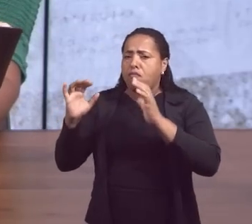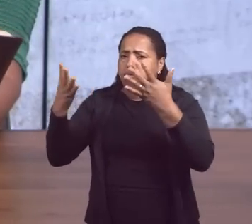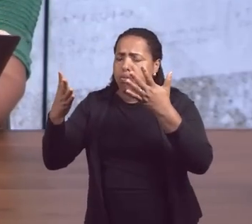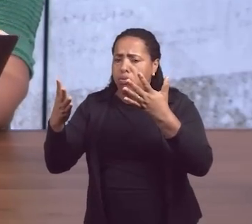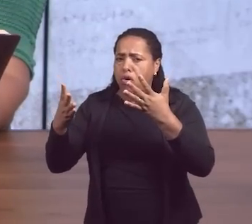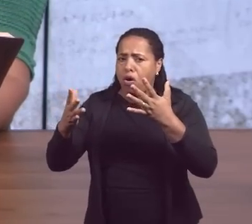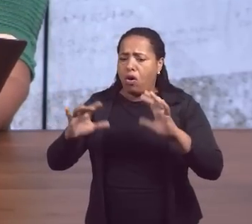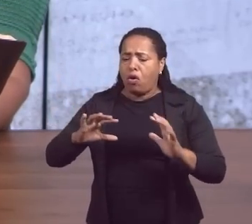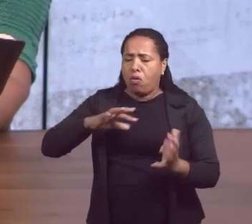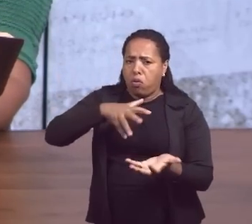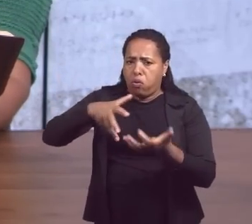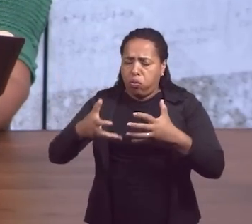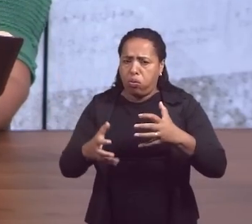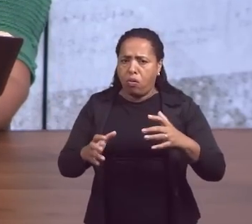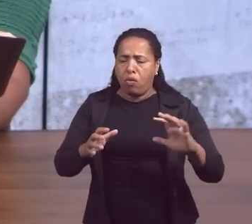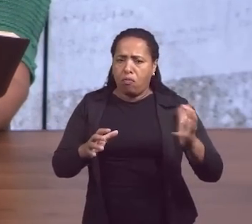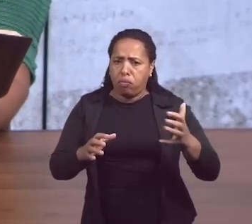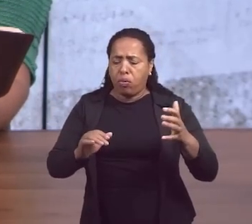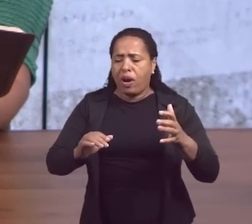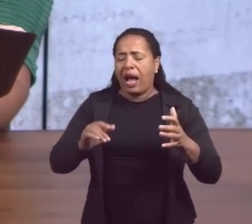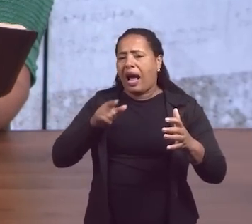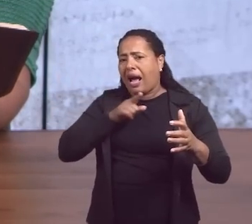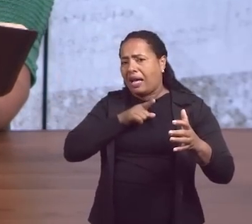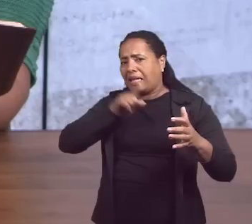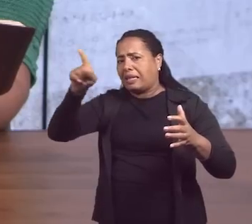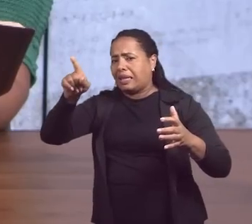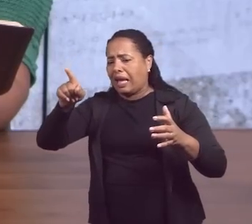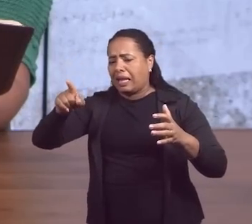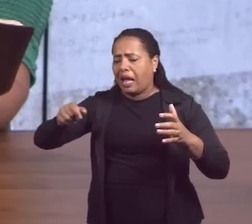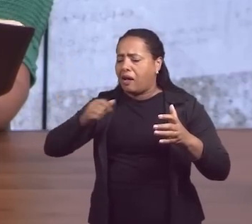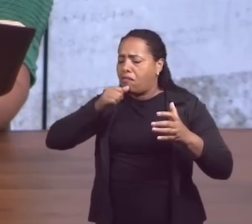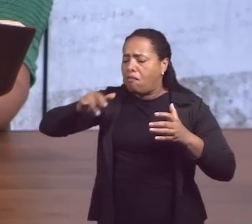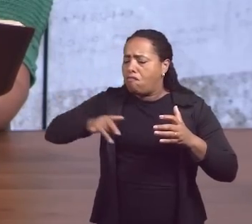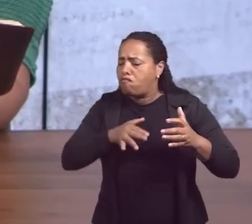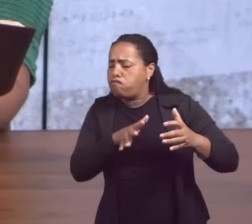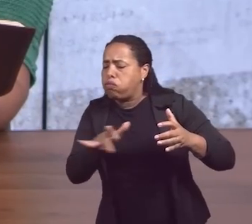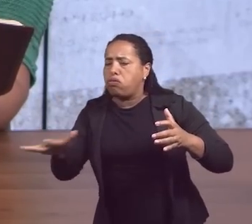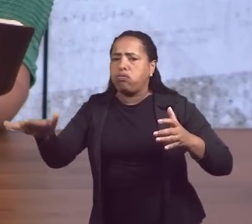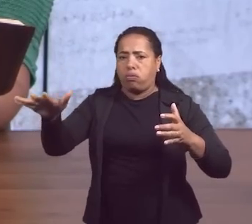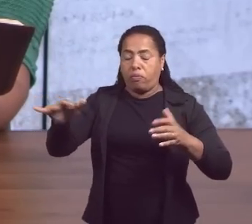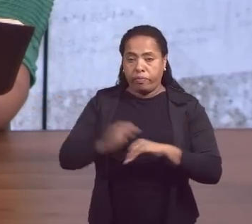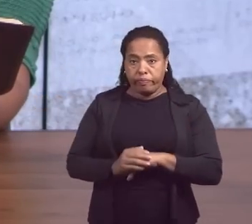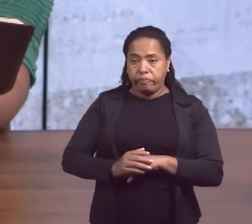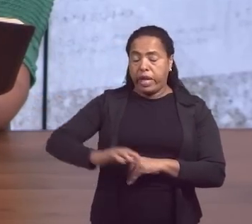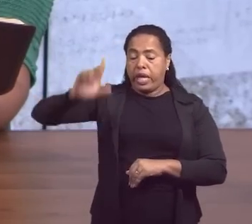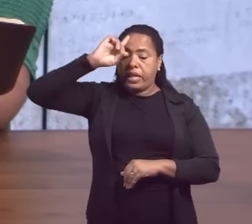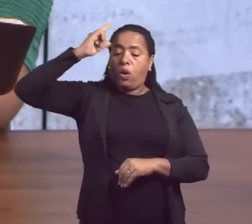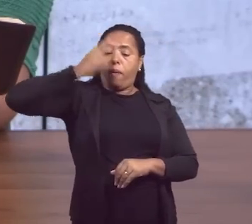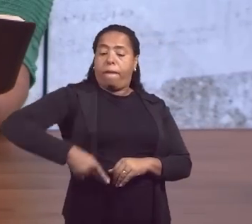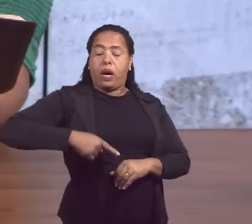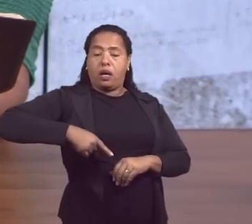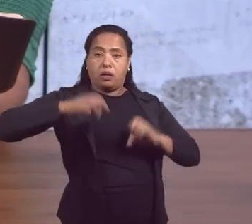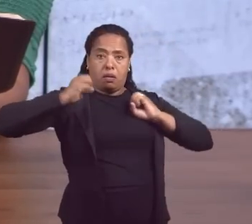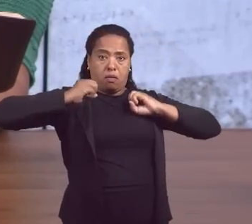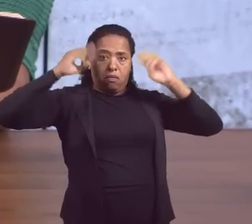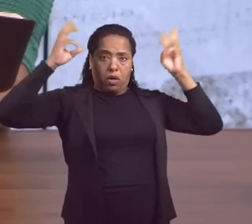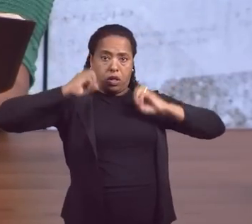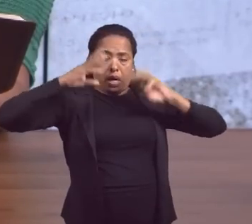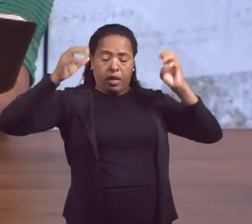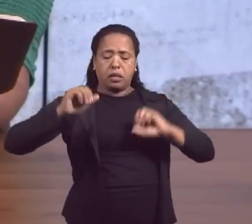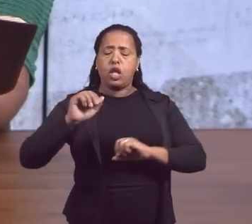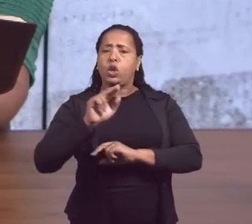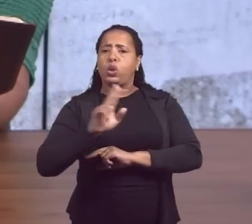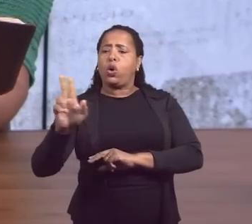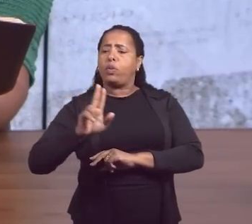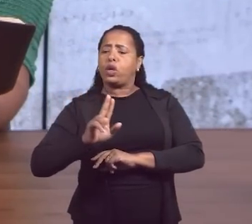oriente ao nascente. Falou mais o Senhor a Moisés, dizendo: Estes são os